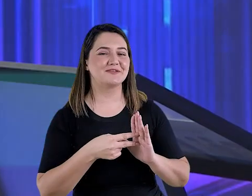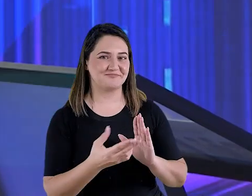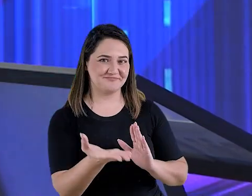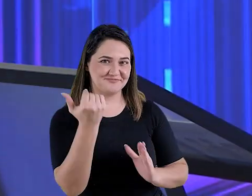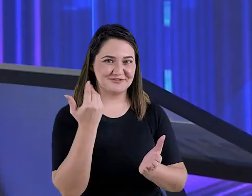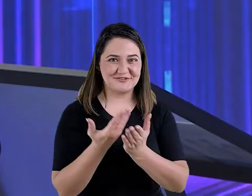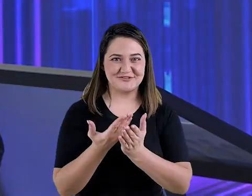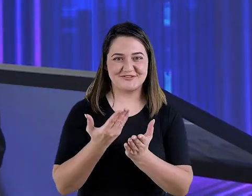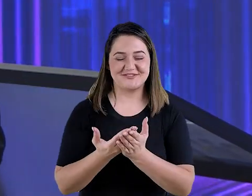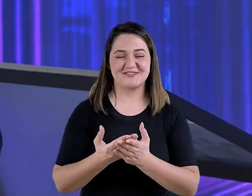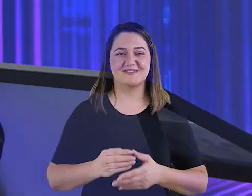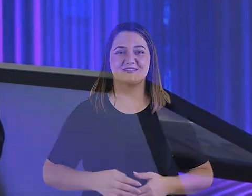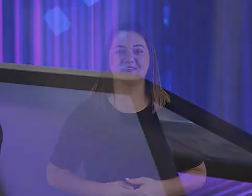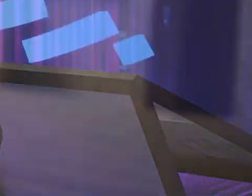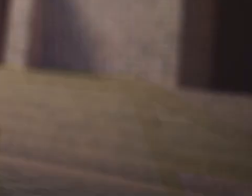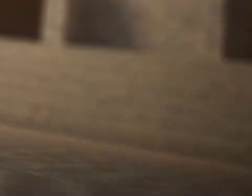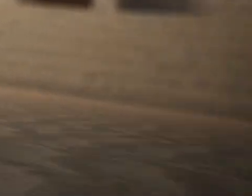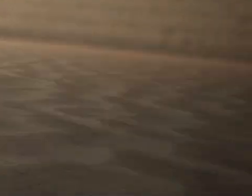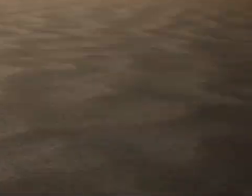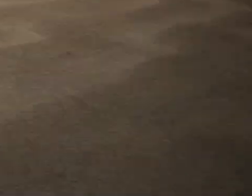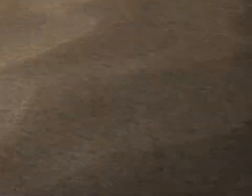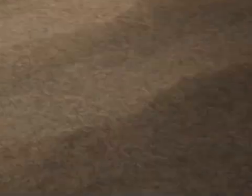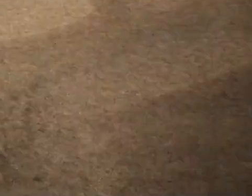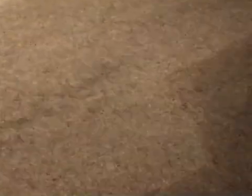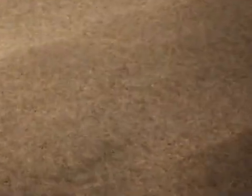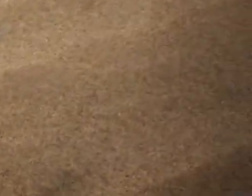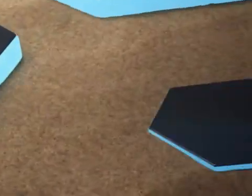Futuro, que está apenas começando.